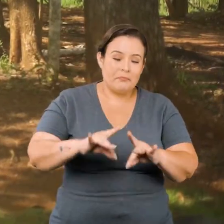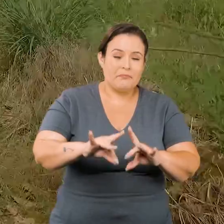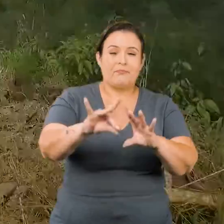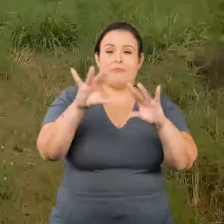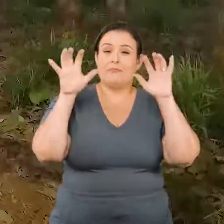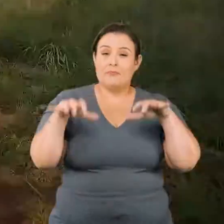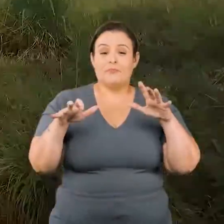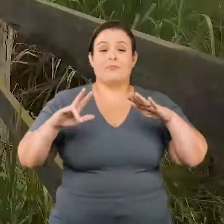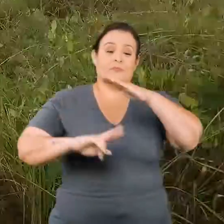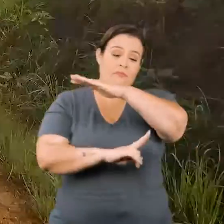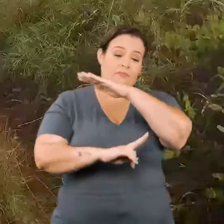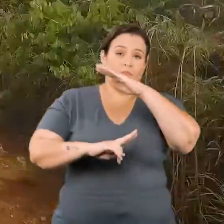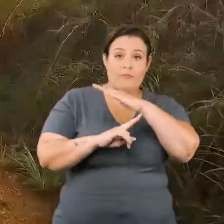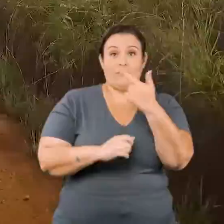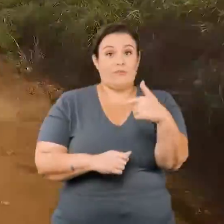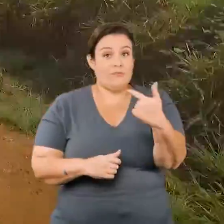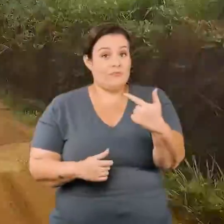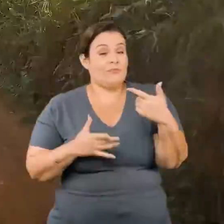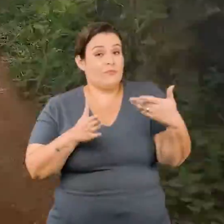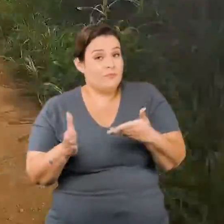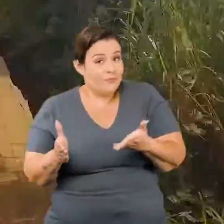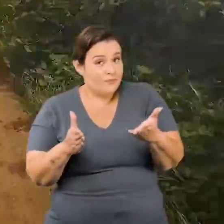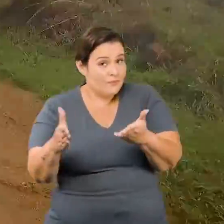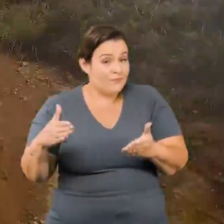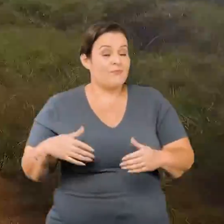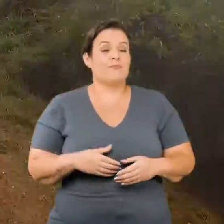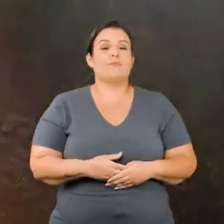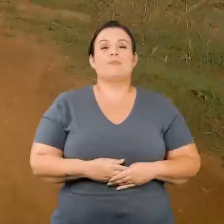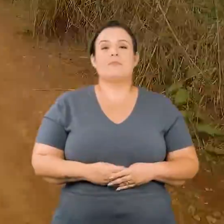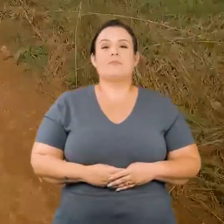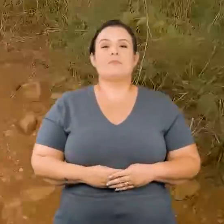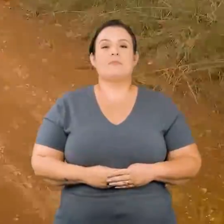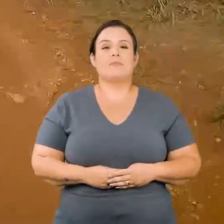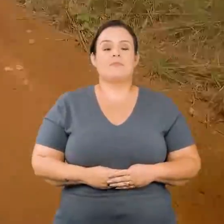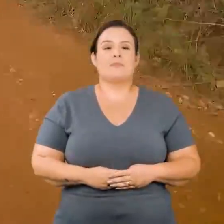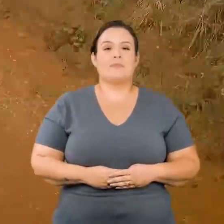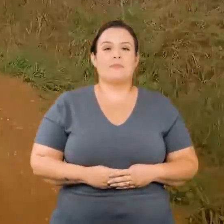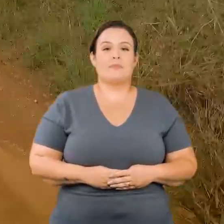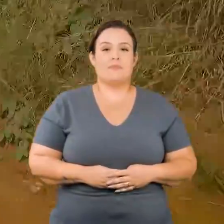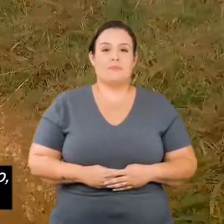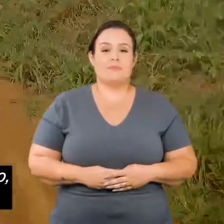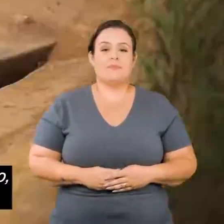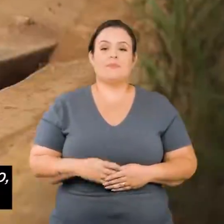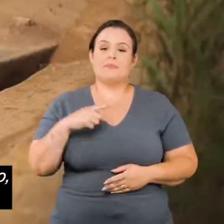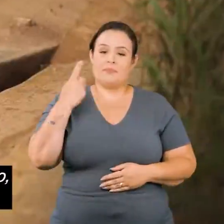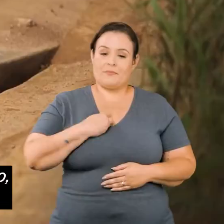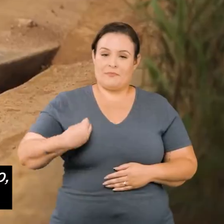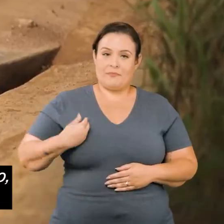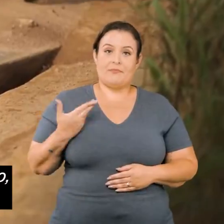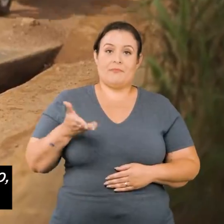chuva, com ponte, sem ponte, com rio. Ela avança com a moto pelas estradas de terra. A gente está